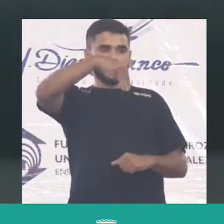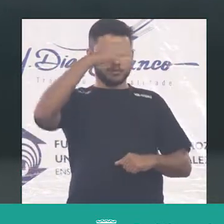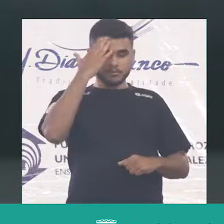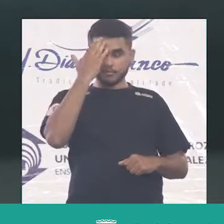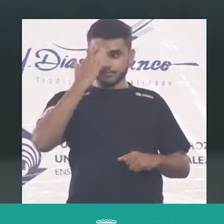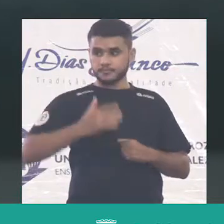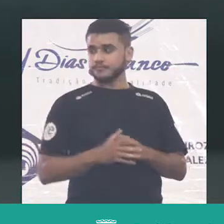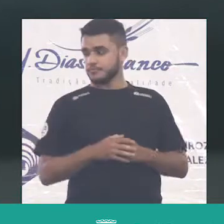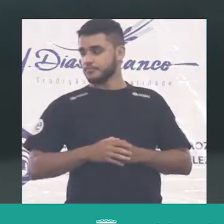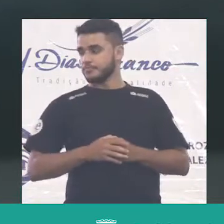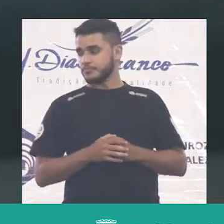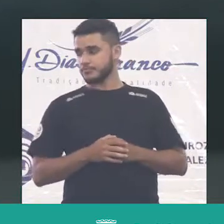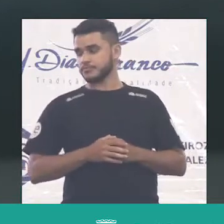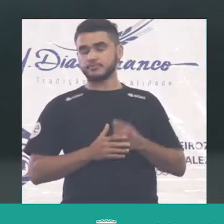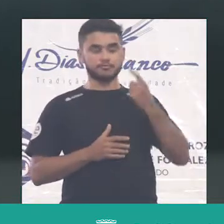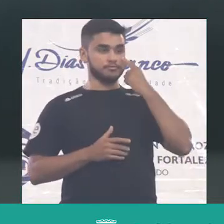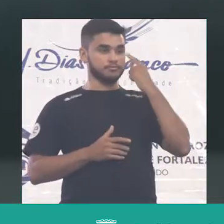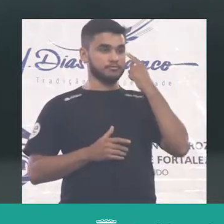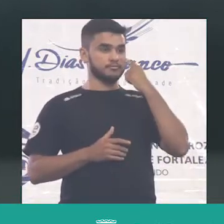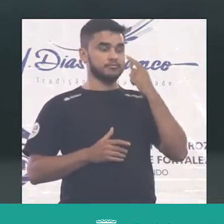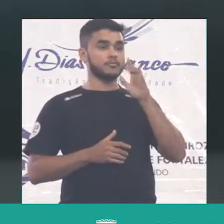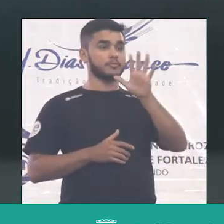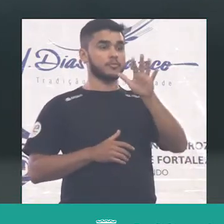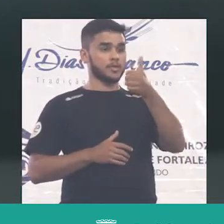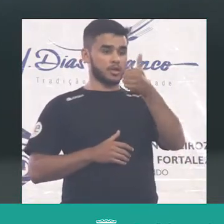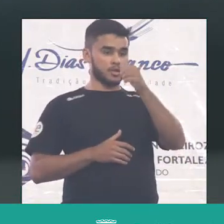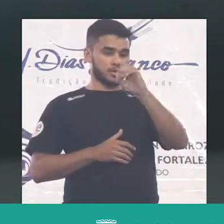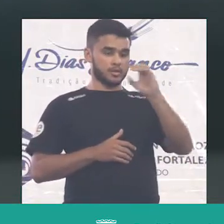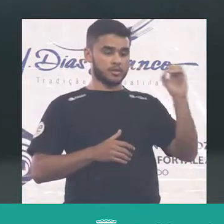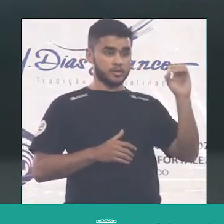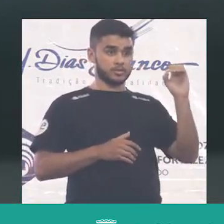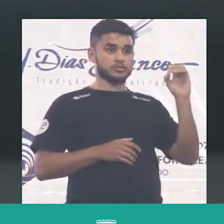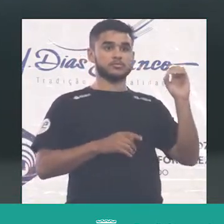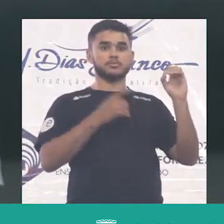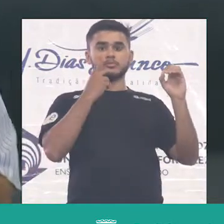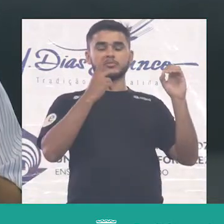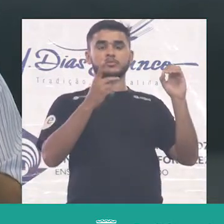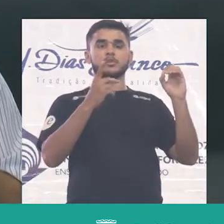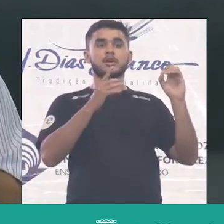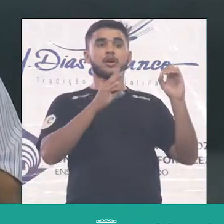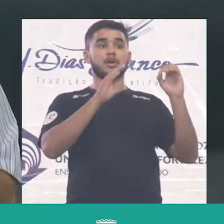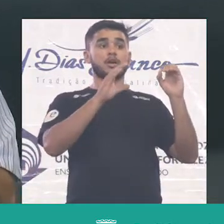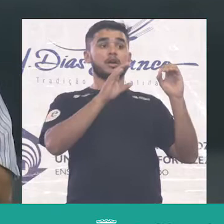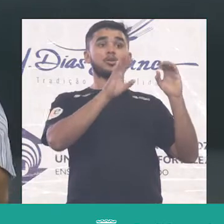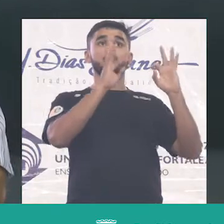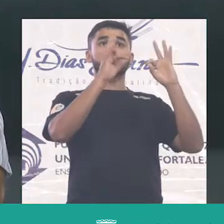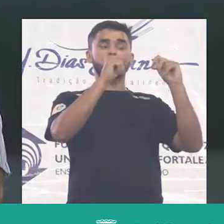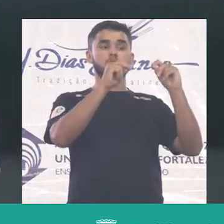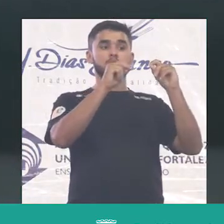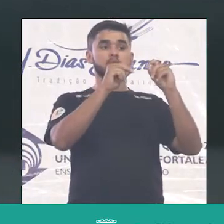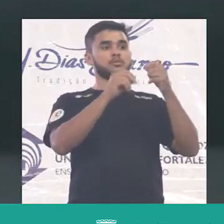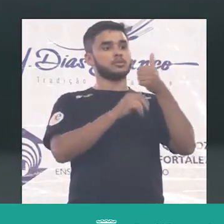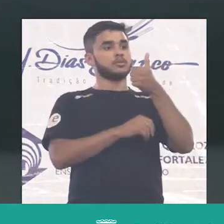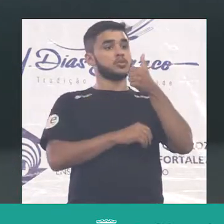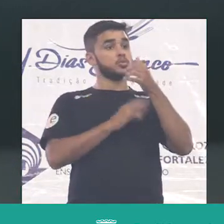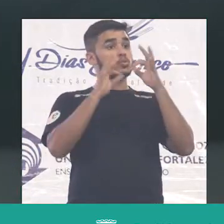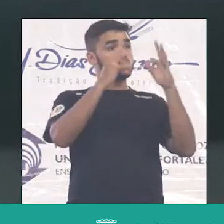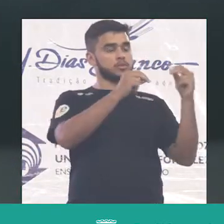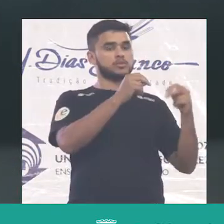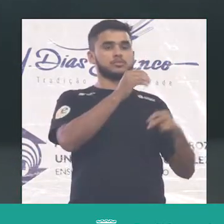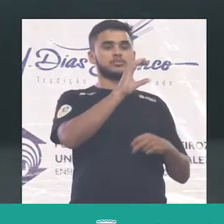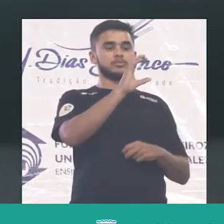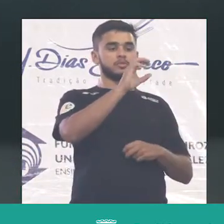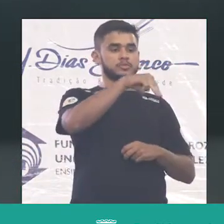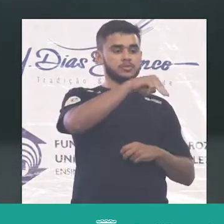Vocês lembram, ó, de centímetro para decímetro, você vai dividir por 10, não é